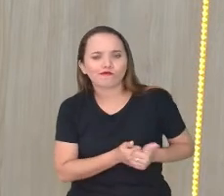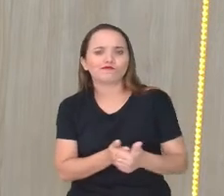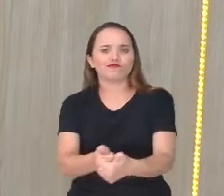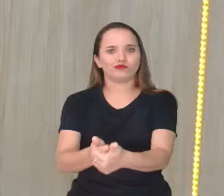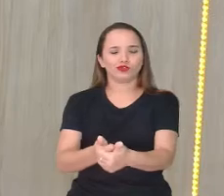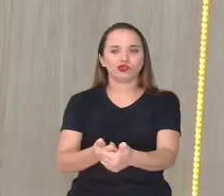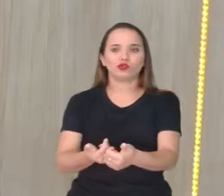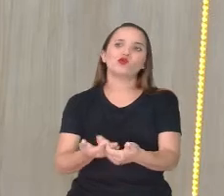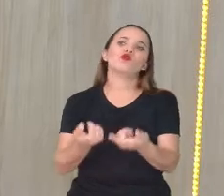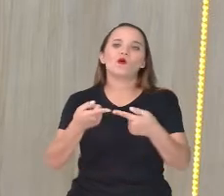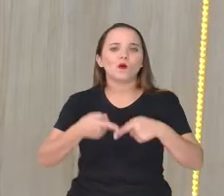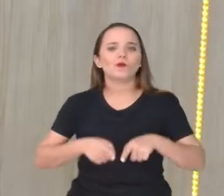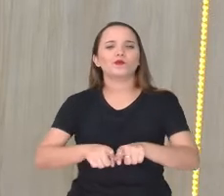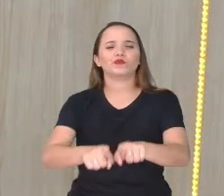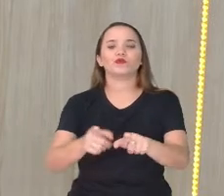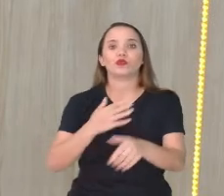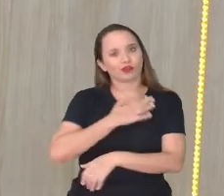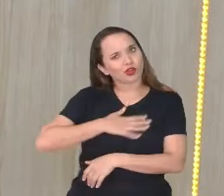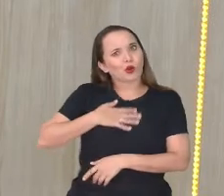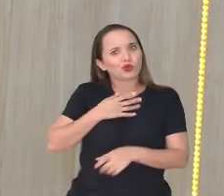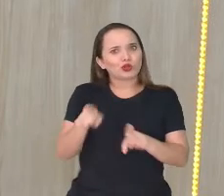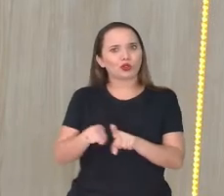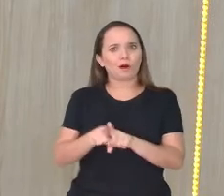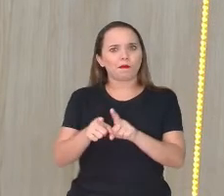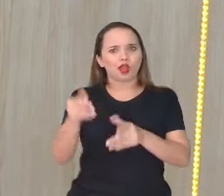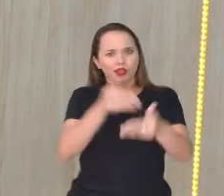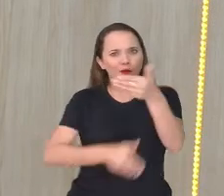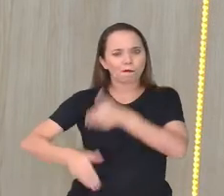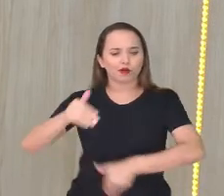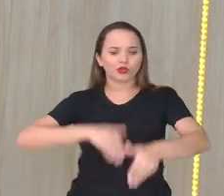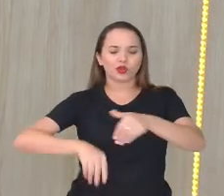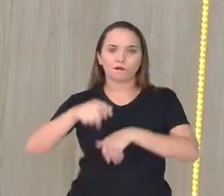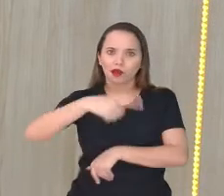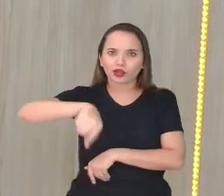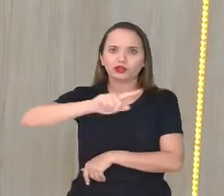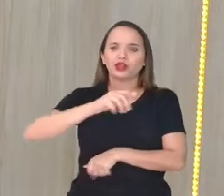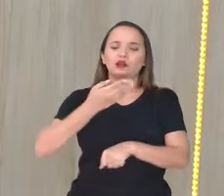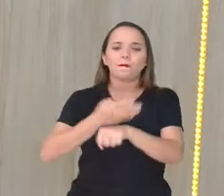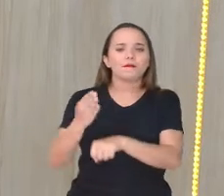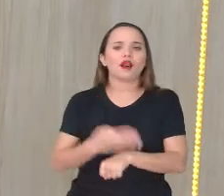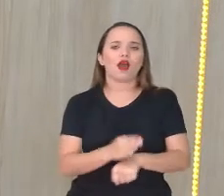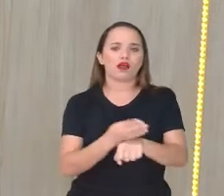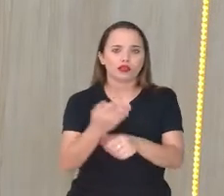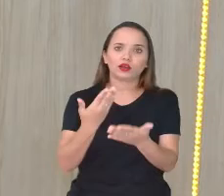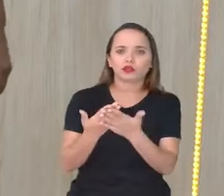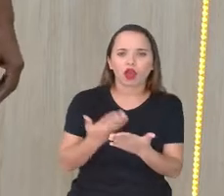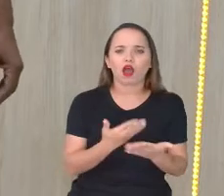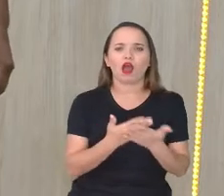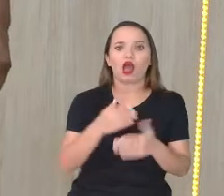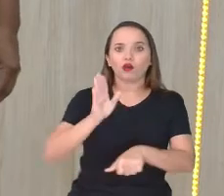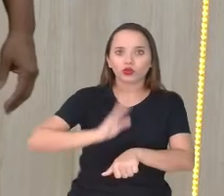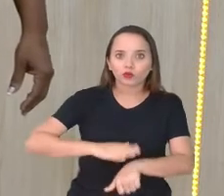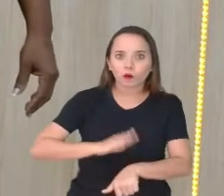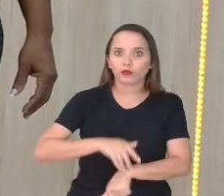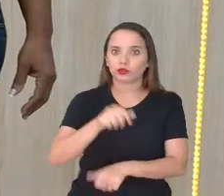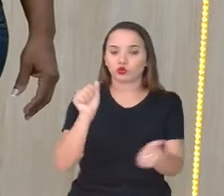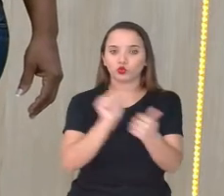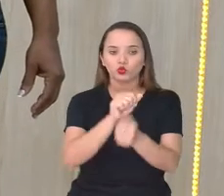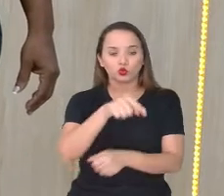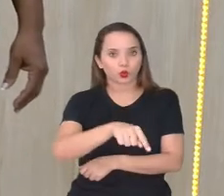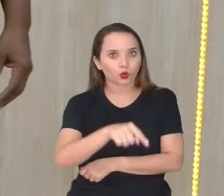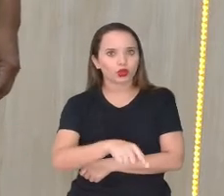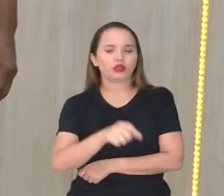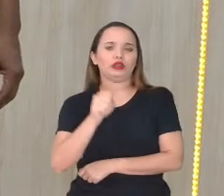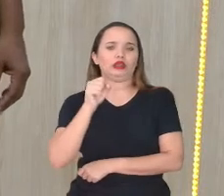e gostando de participar dessa sua abordagem, dessa sua aula, desse seu momento, sentir